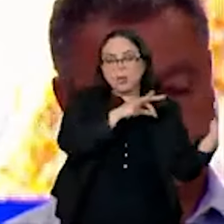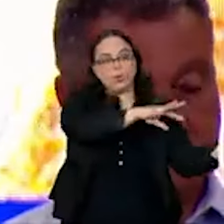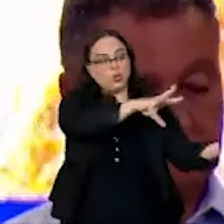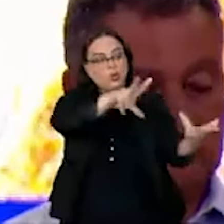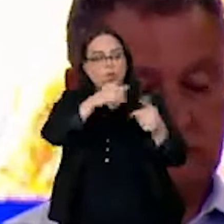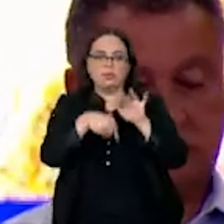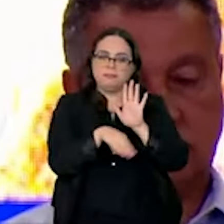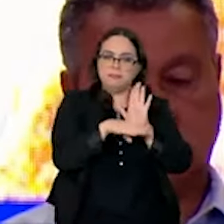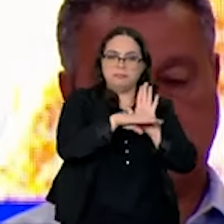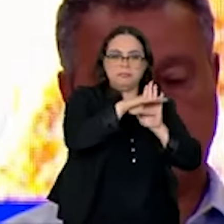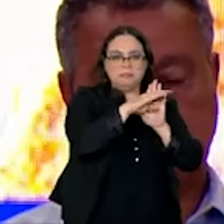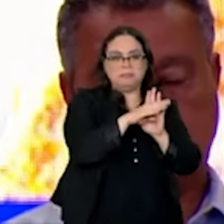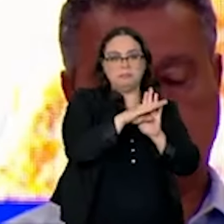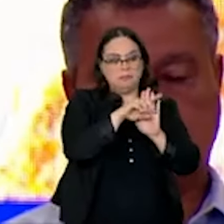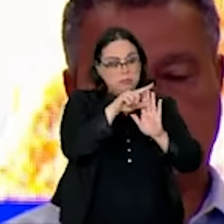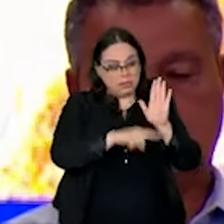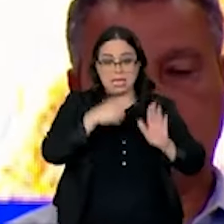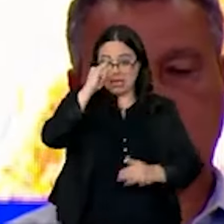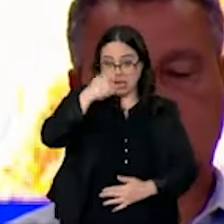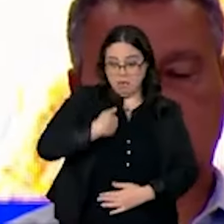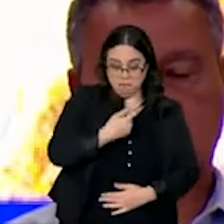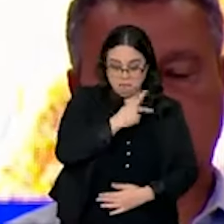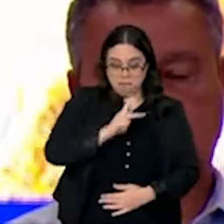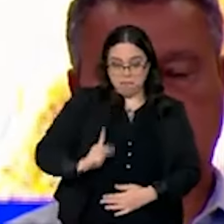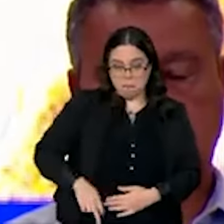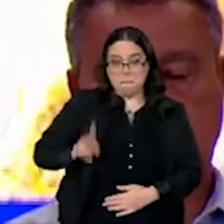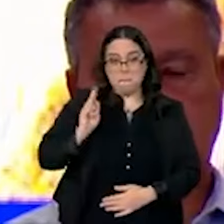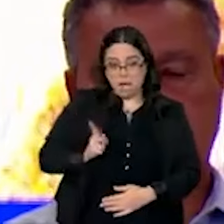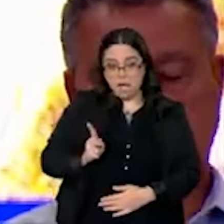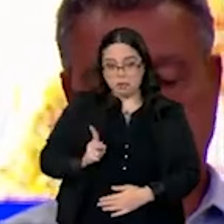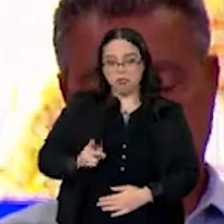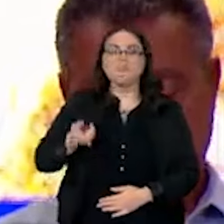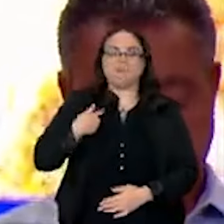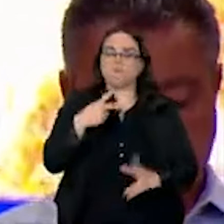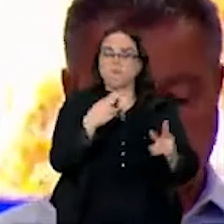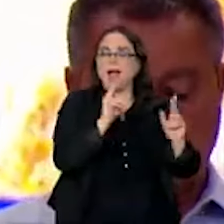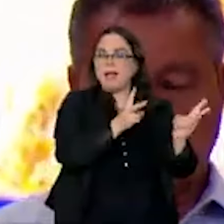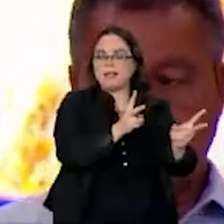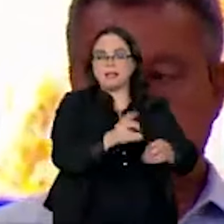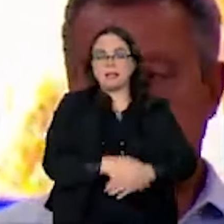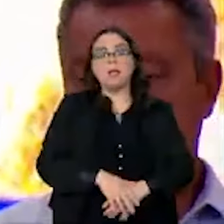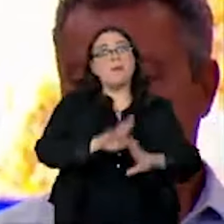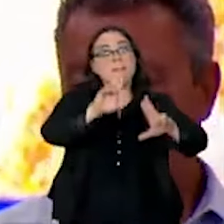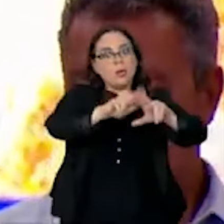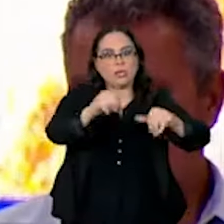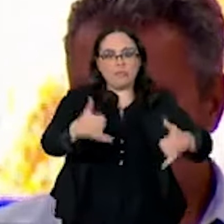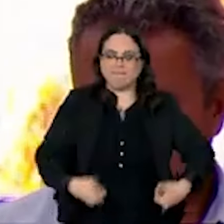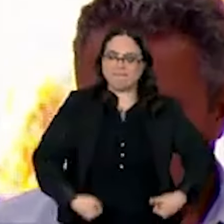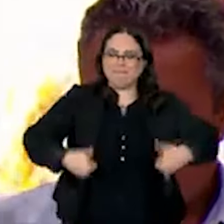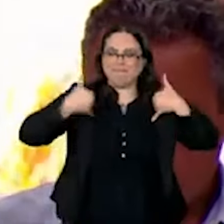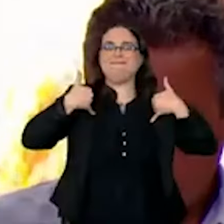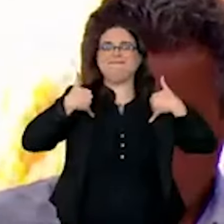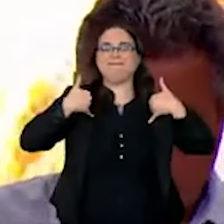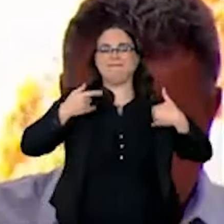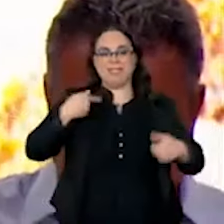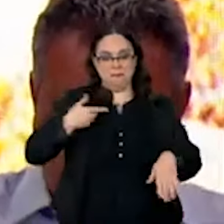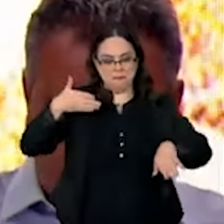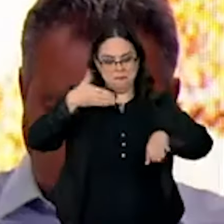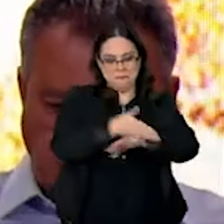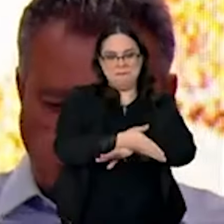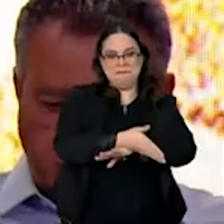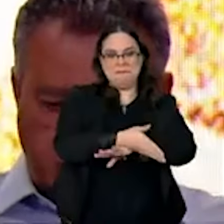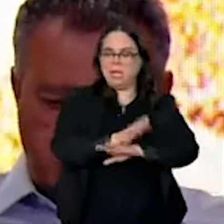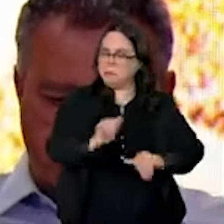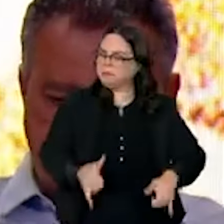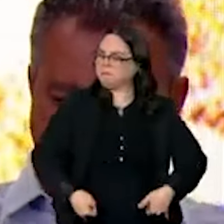os programas enquanto eu for presidente da República. Por isso, eu estou muito orgulhoso de vir aqui.